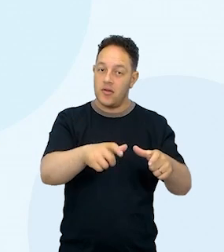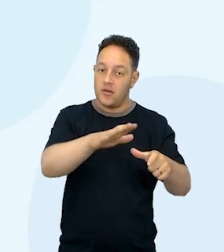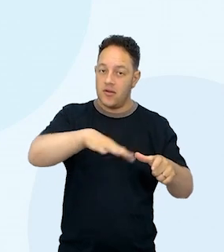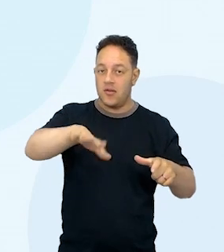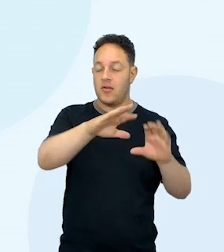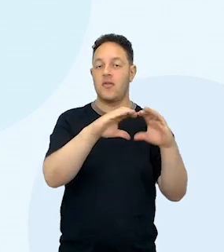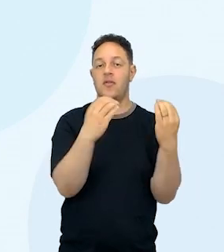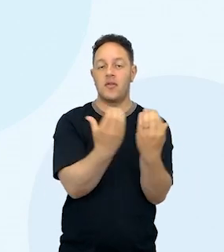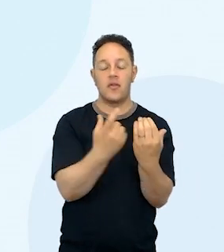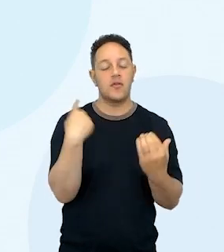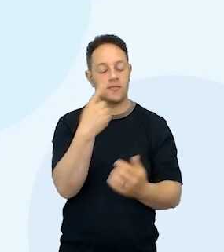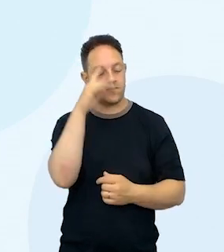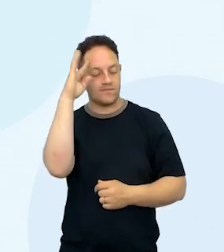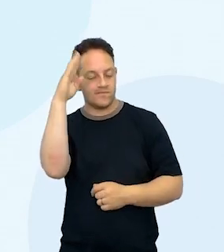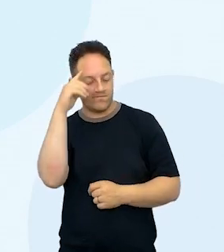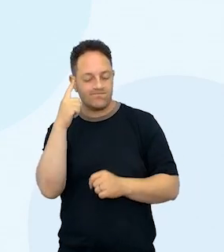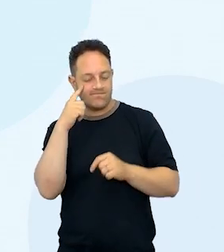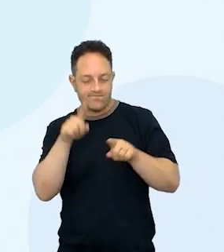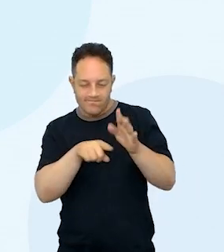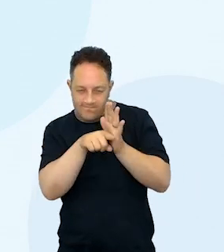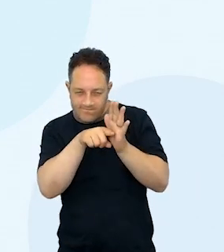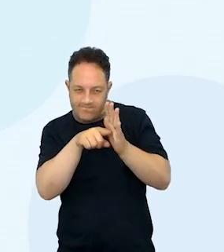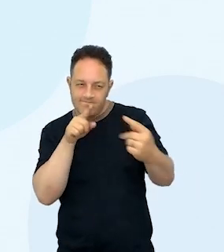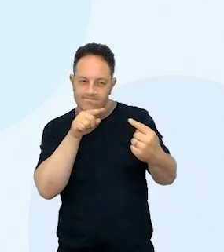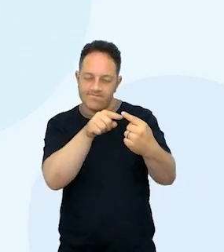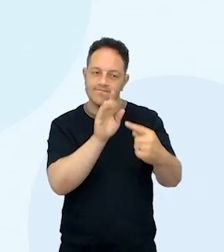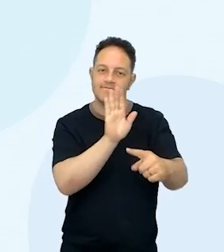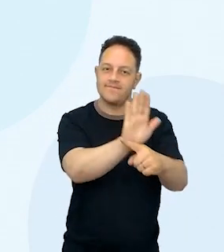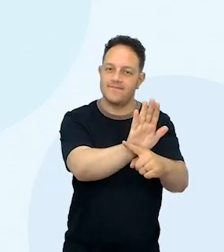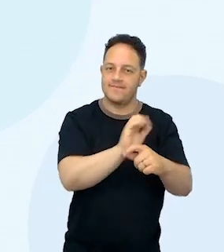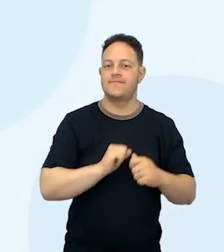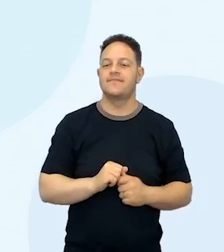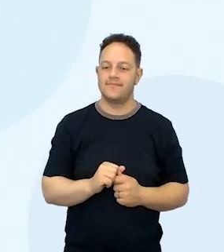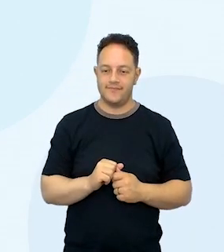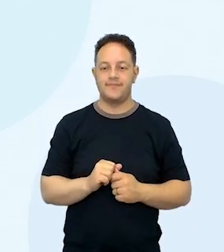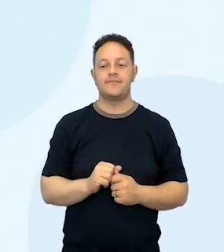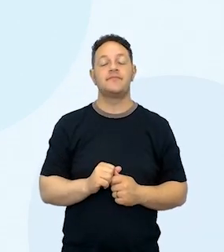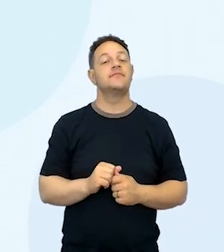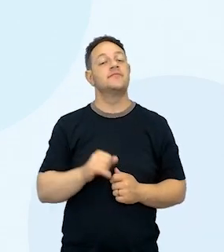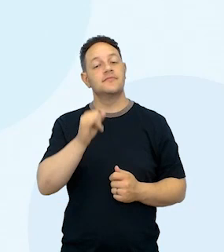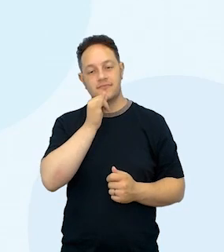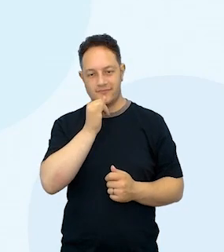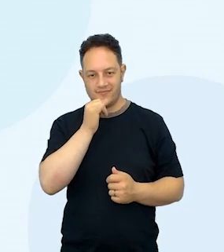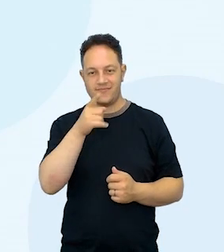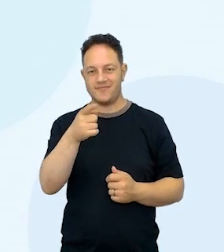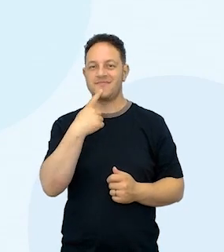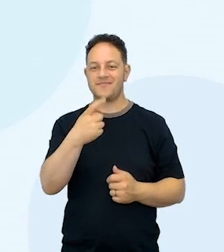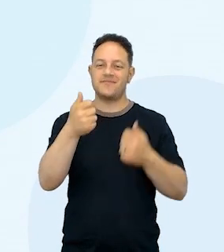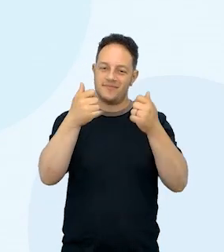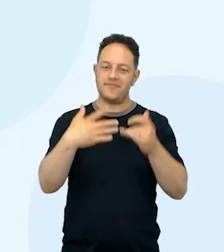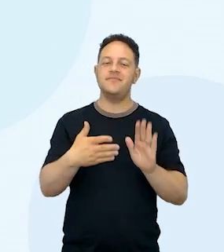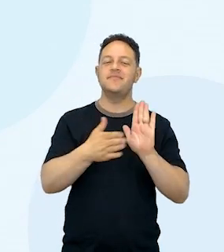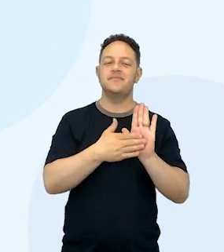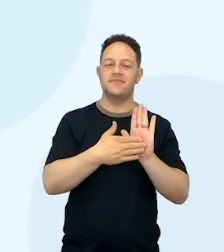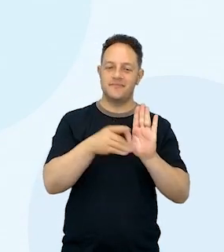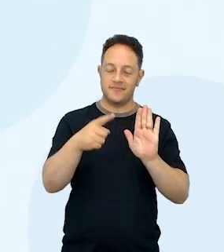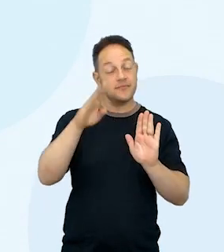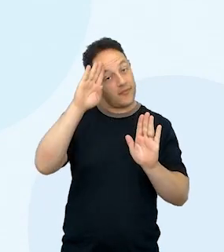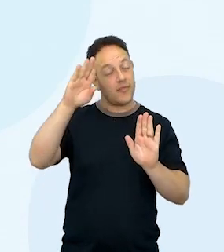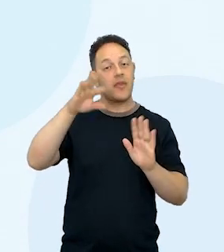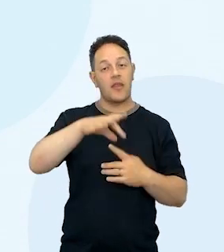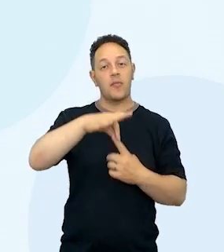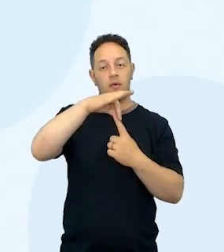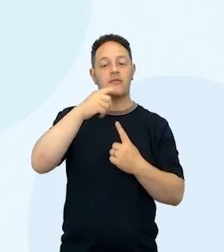uma investigação que esteja direcionada, né? Então, a gente, inclusive, propôs, foi um dos pontos que a